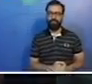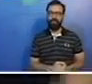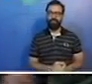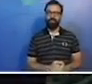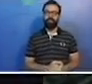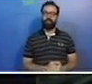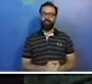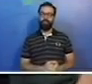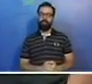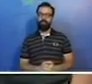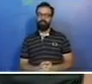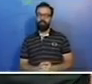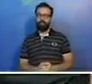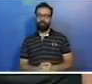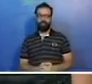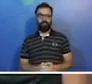ciências?